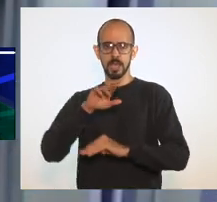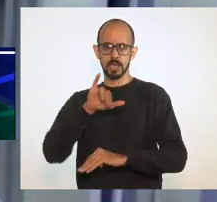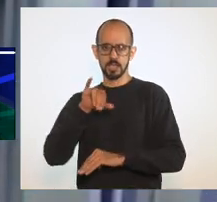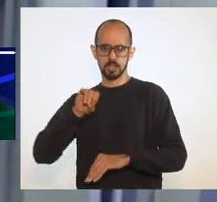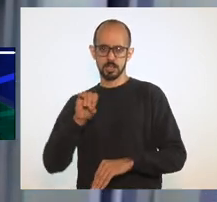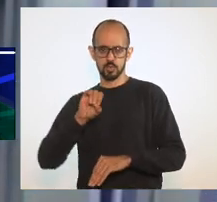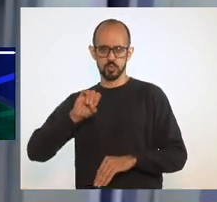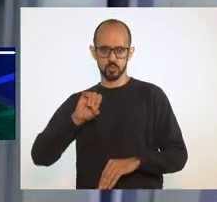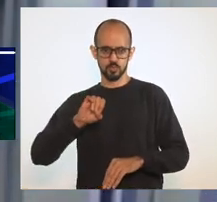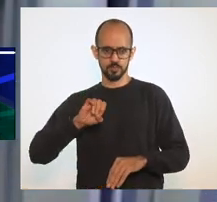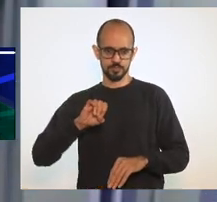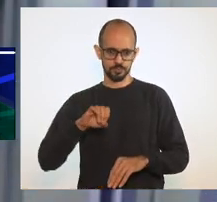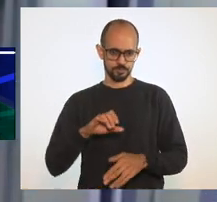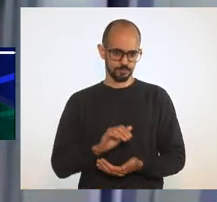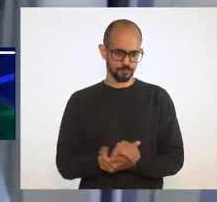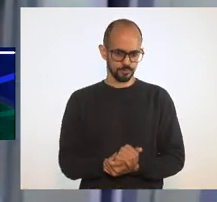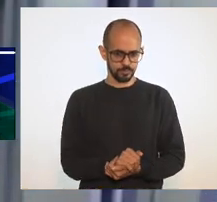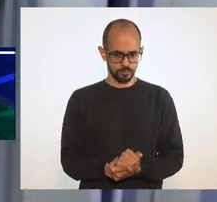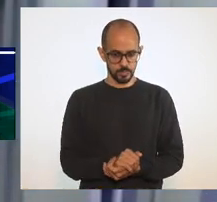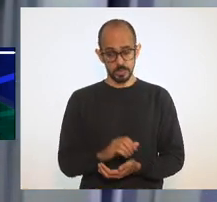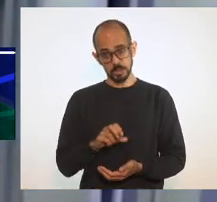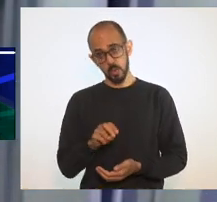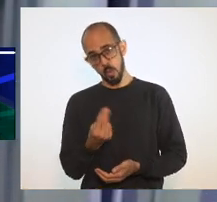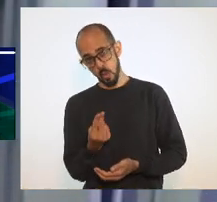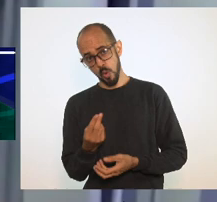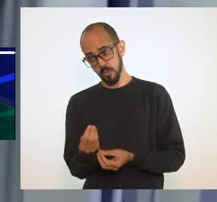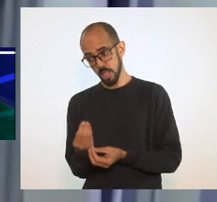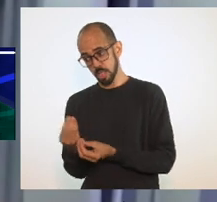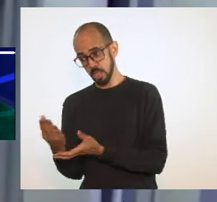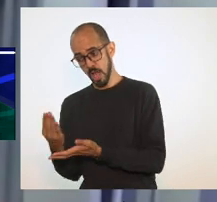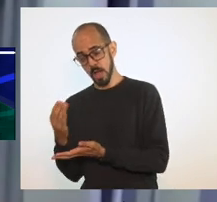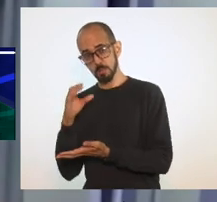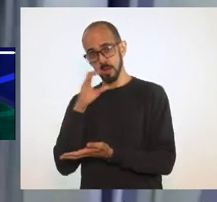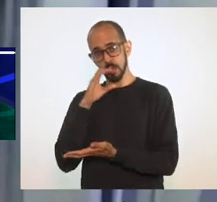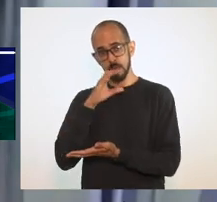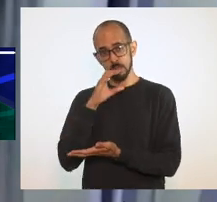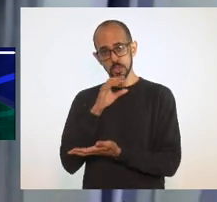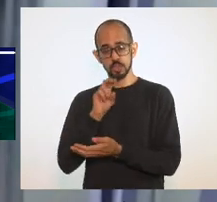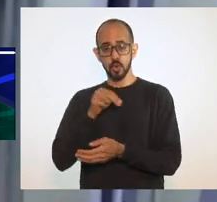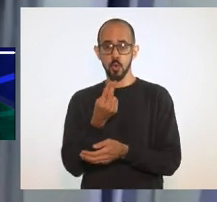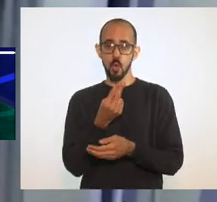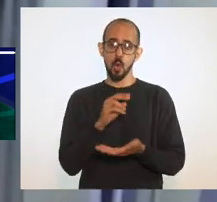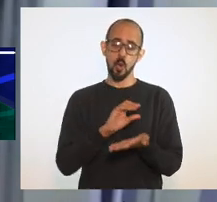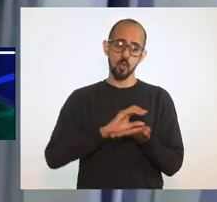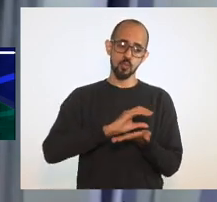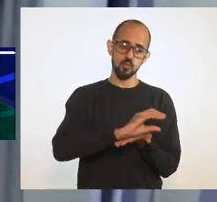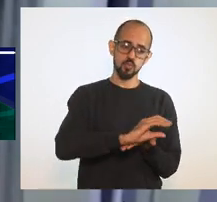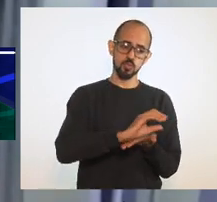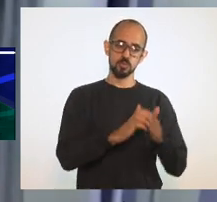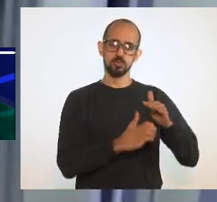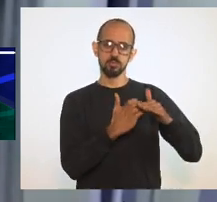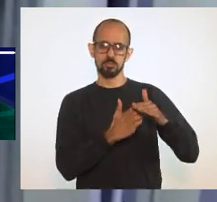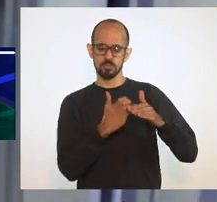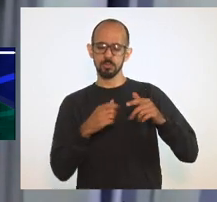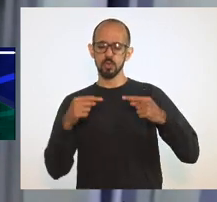vertente concessão de linha de crédito. Portanto, fica aqui o meu encaminhamento pelo voto favorável pela bancada do